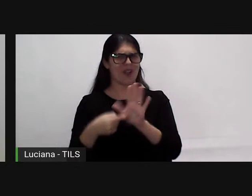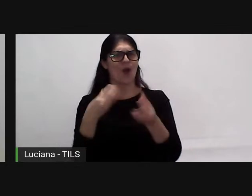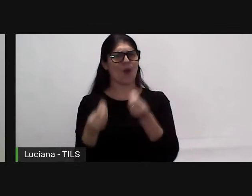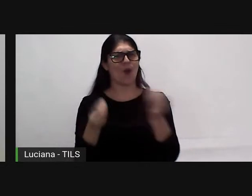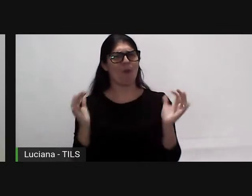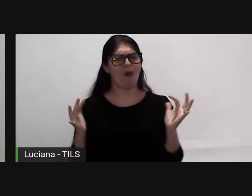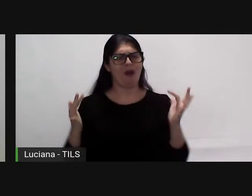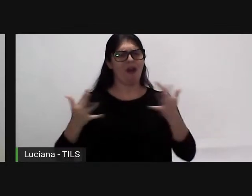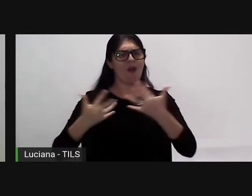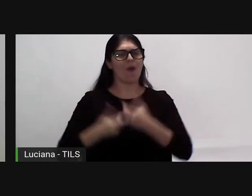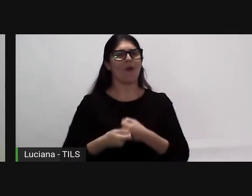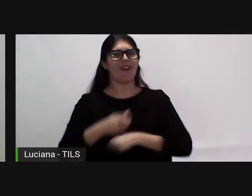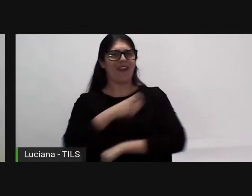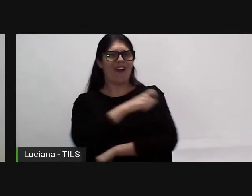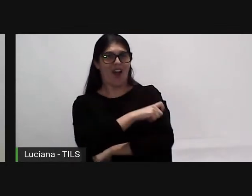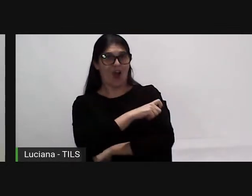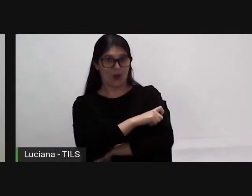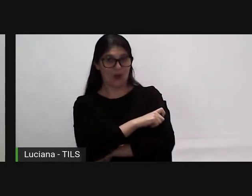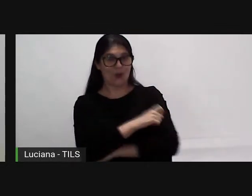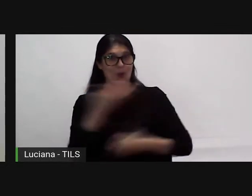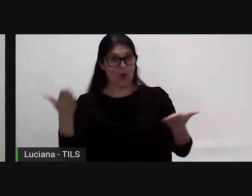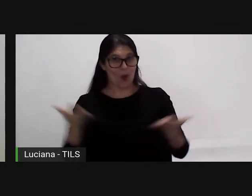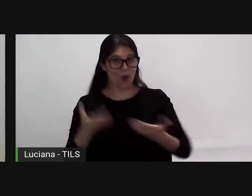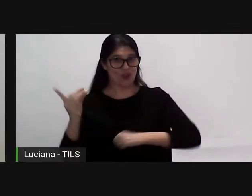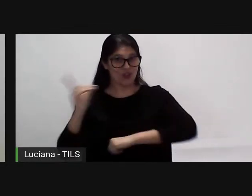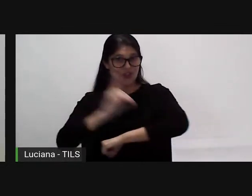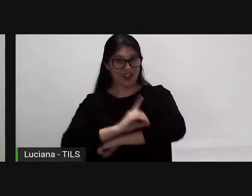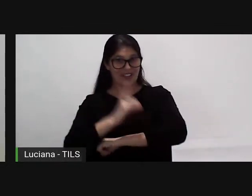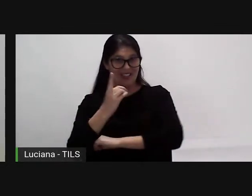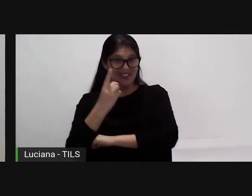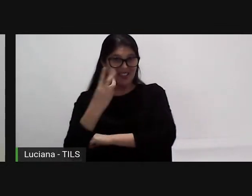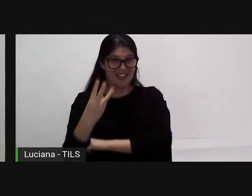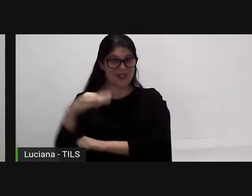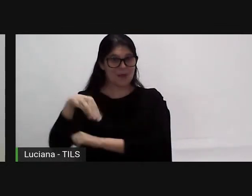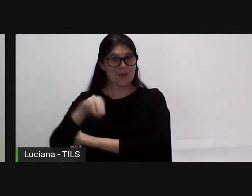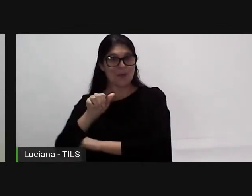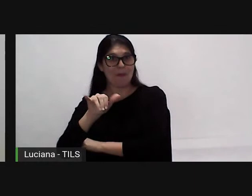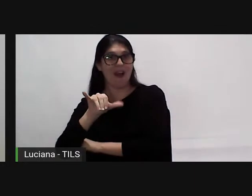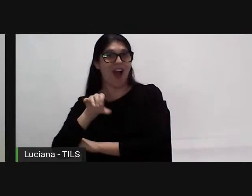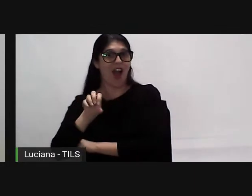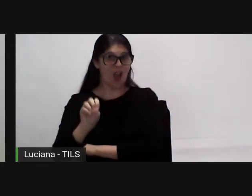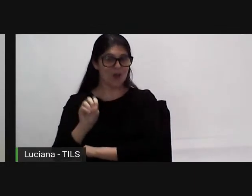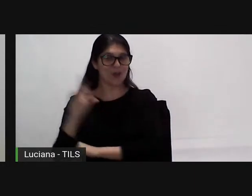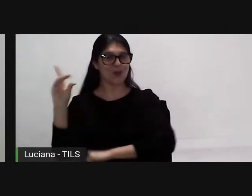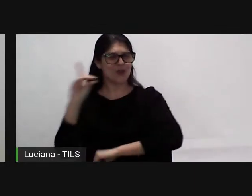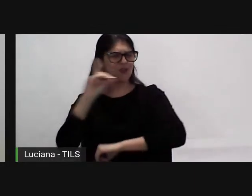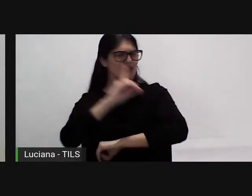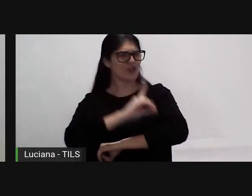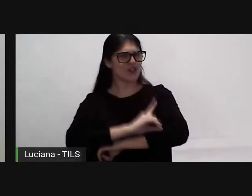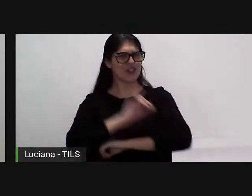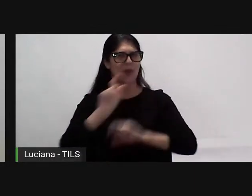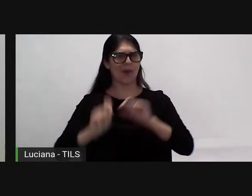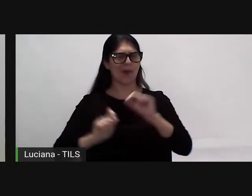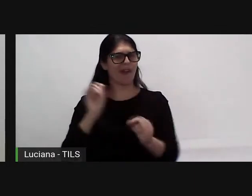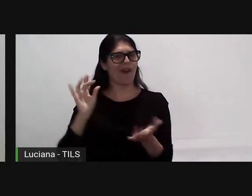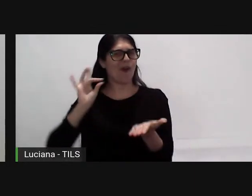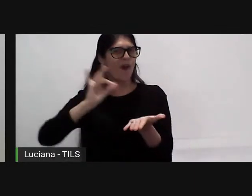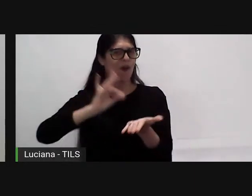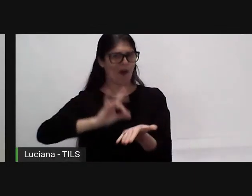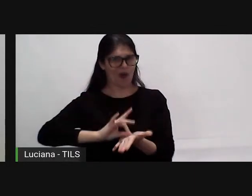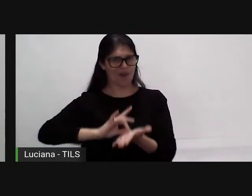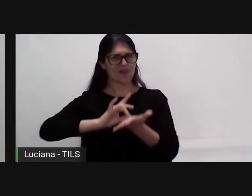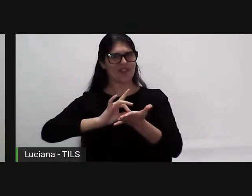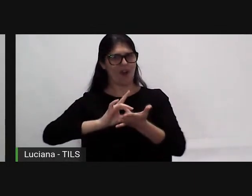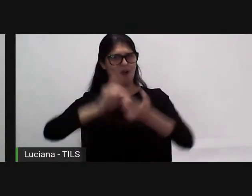nesse momento, o dia 13 de maio, hoje, dia em que oficialmente